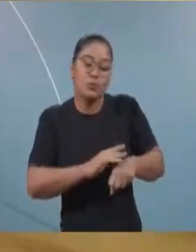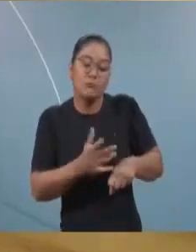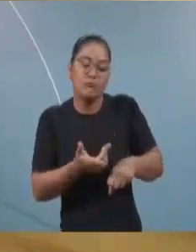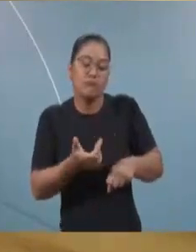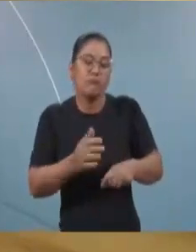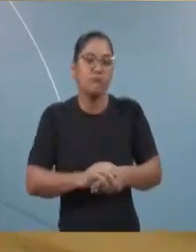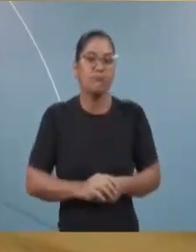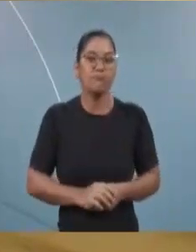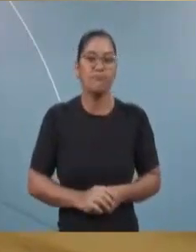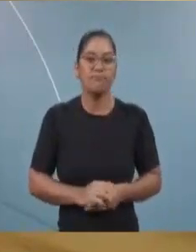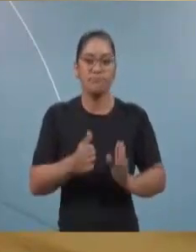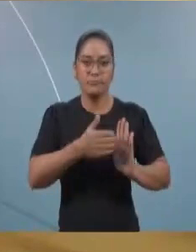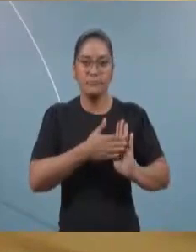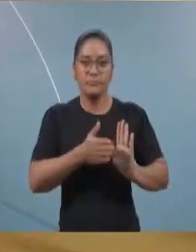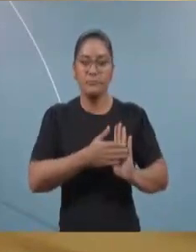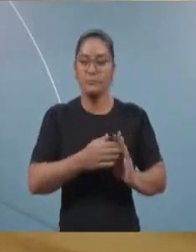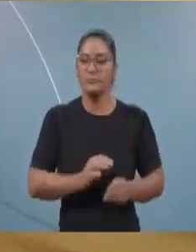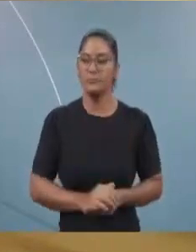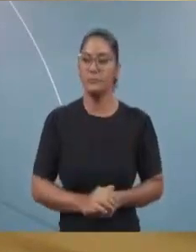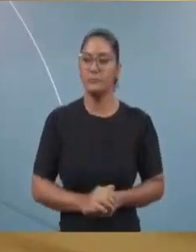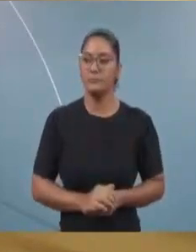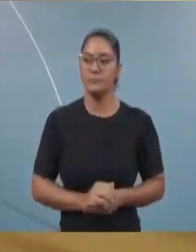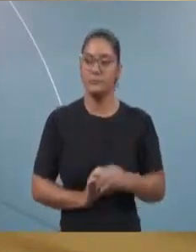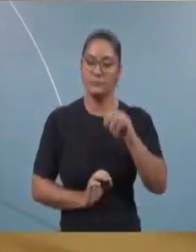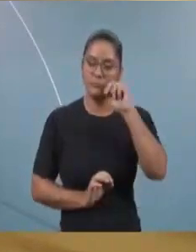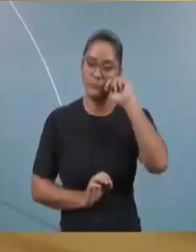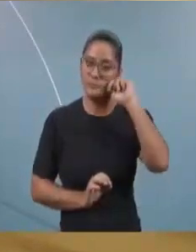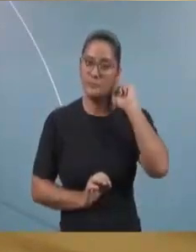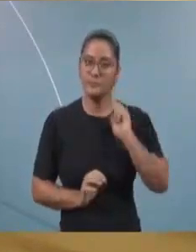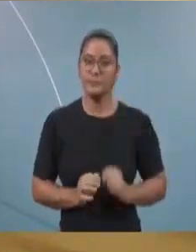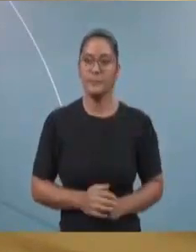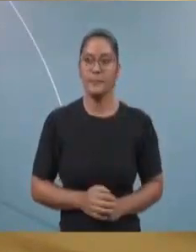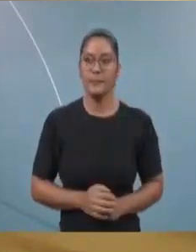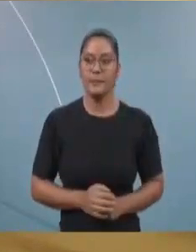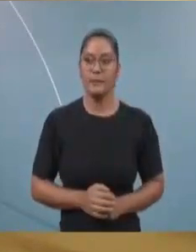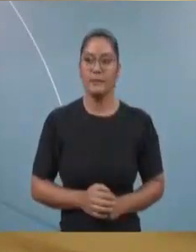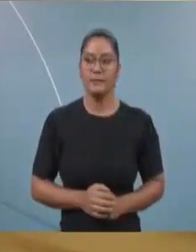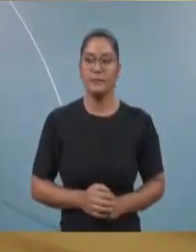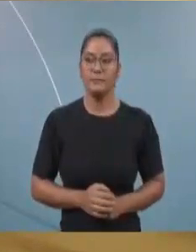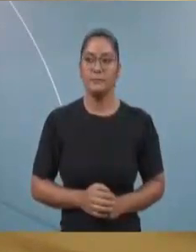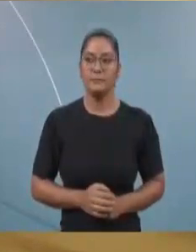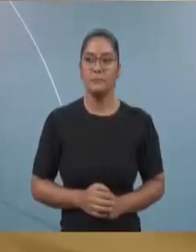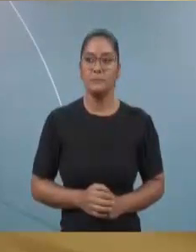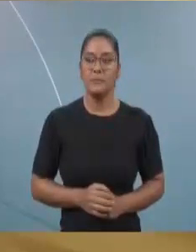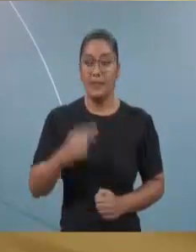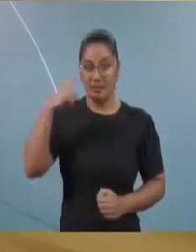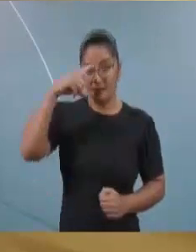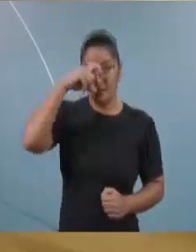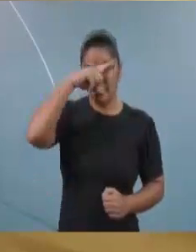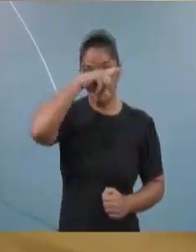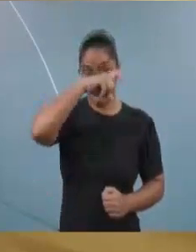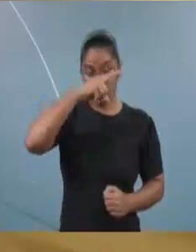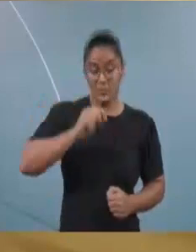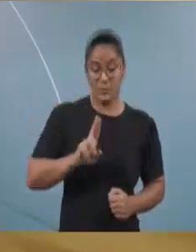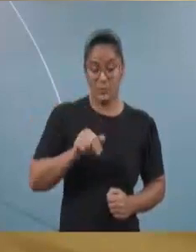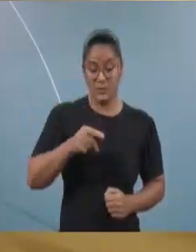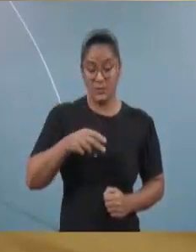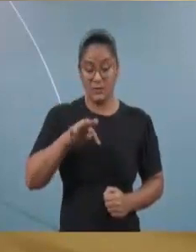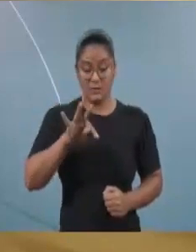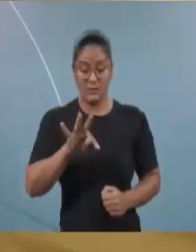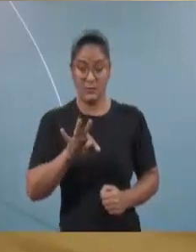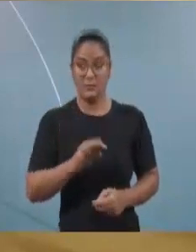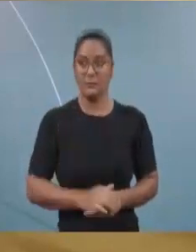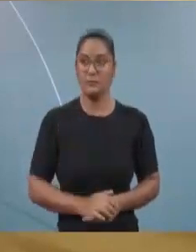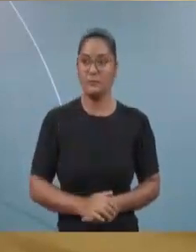essa essa pauta ela é recorrente no que diz respeito à dificuldade da unicat